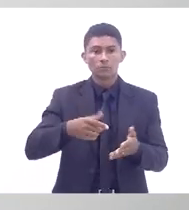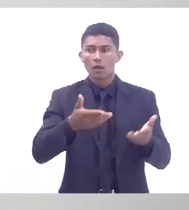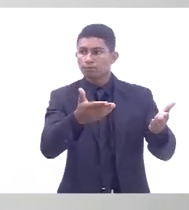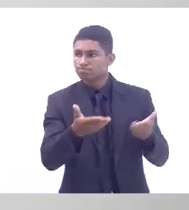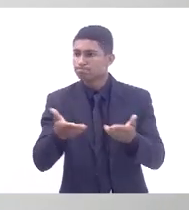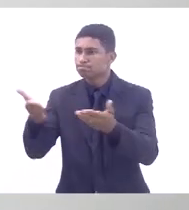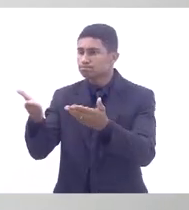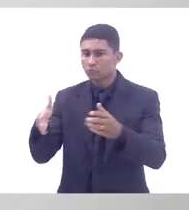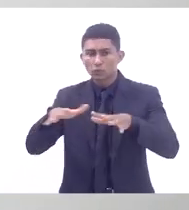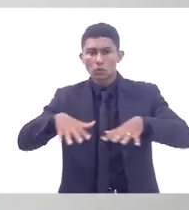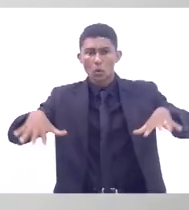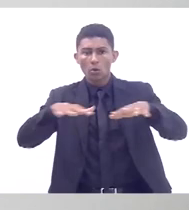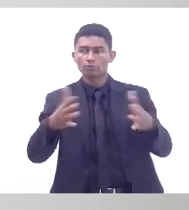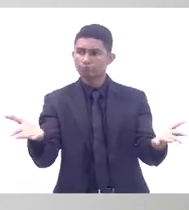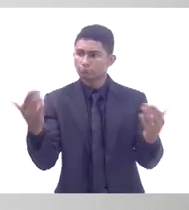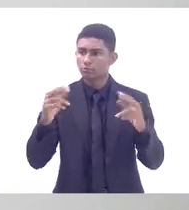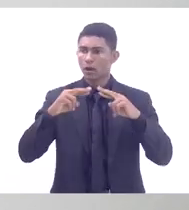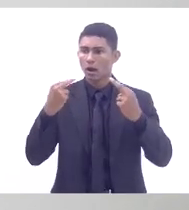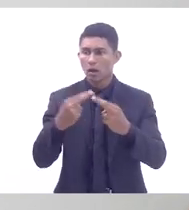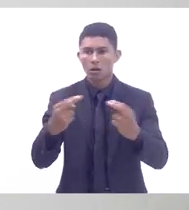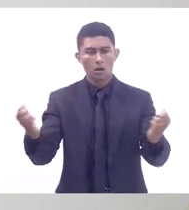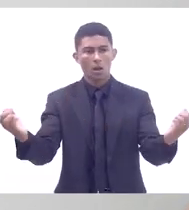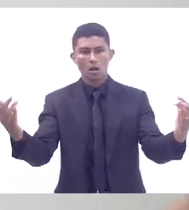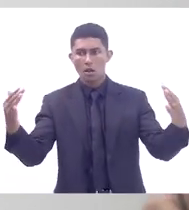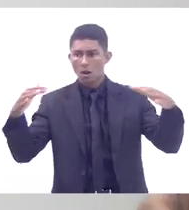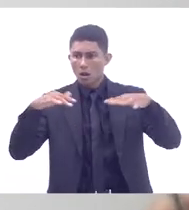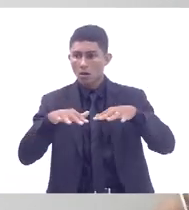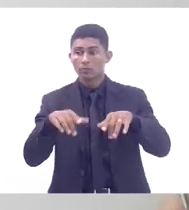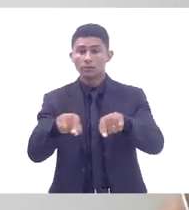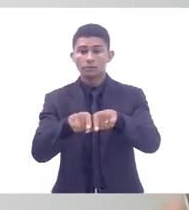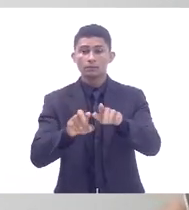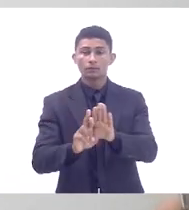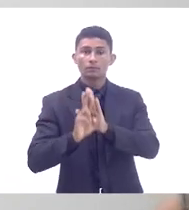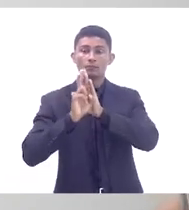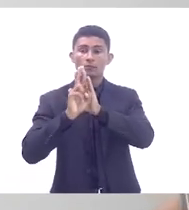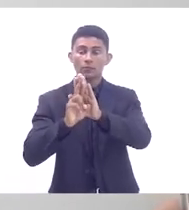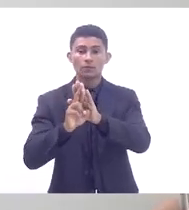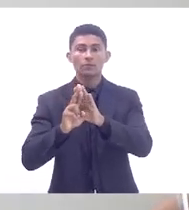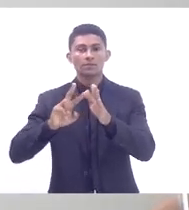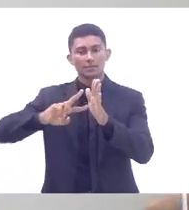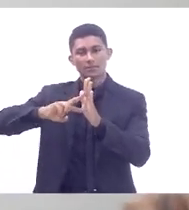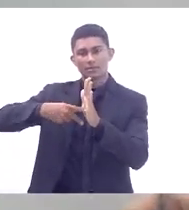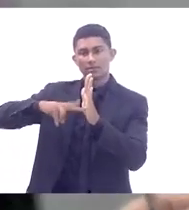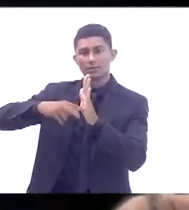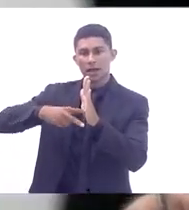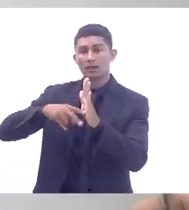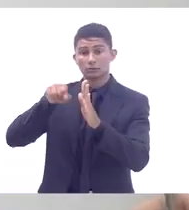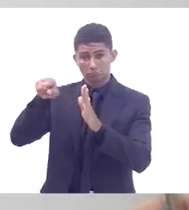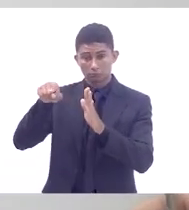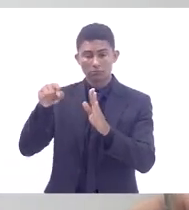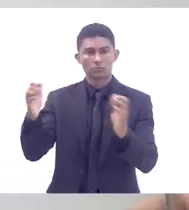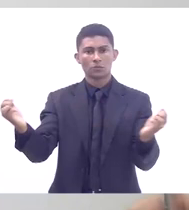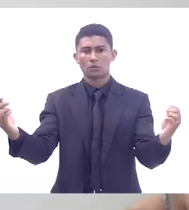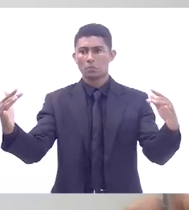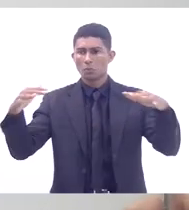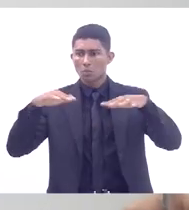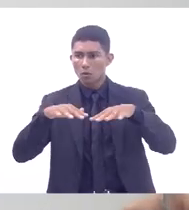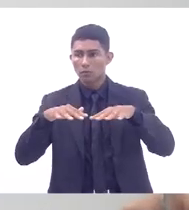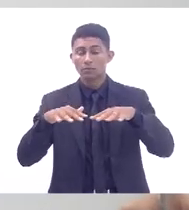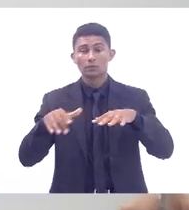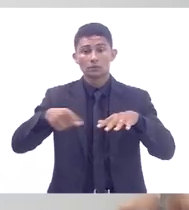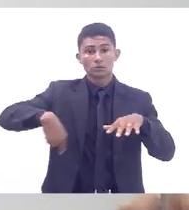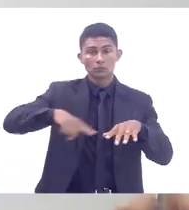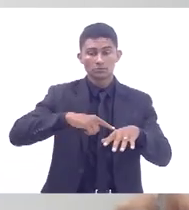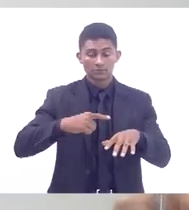os segmentos da universidade e também com representantes do andes-sindicato Nacional Aonde se formou um grupo de